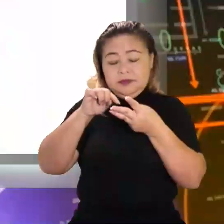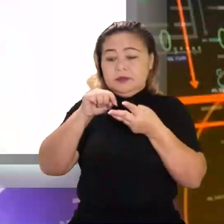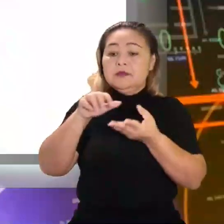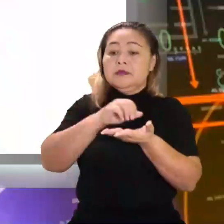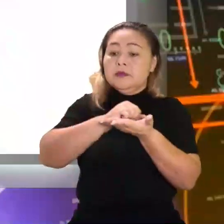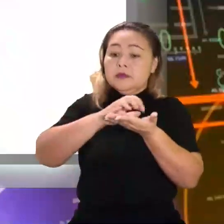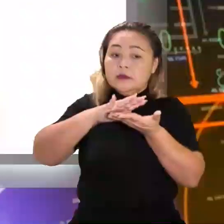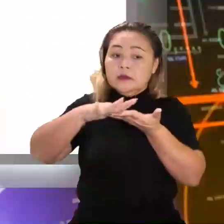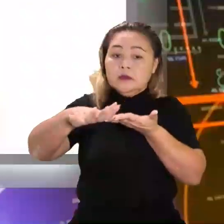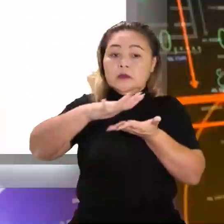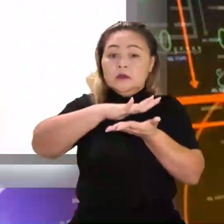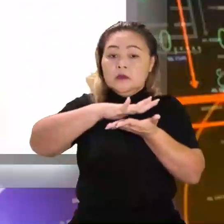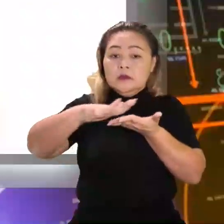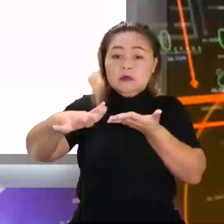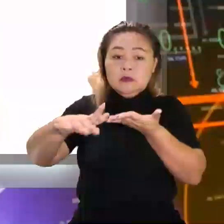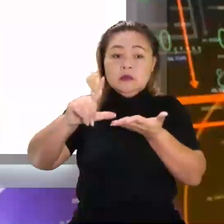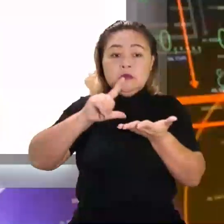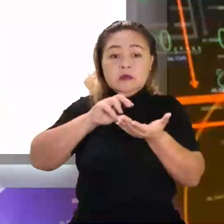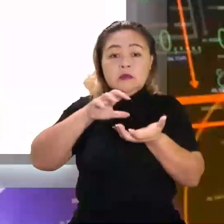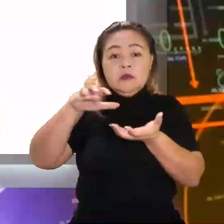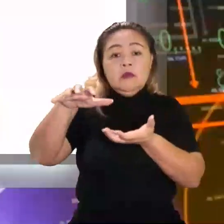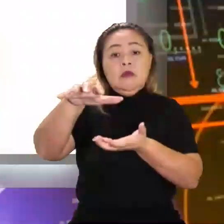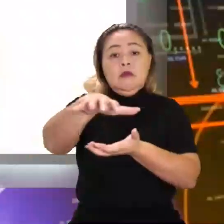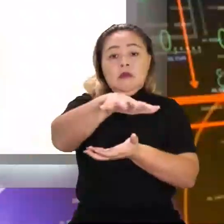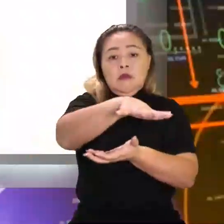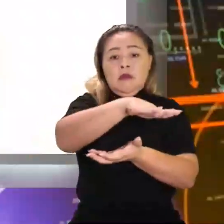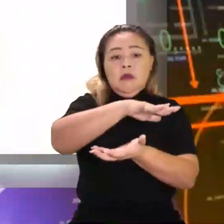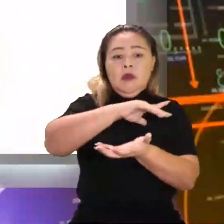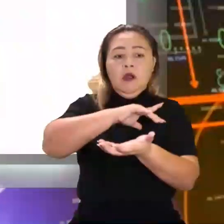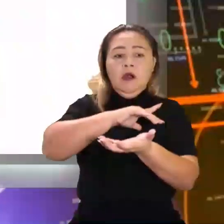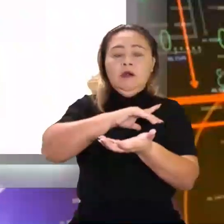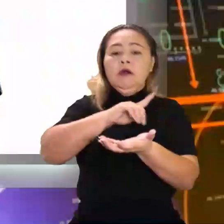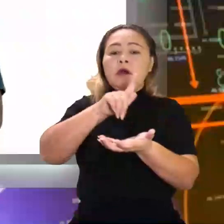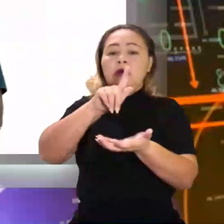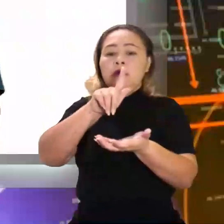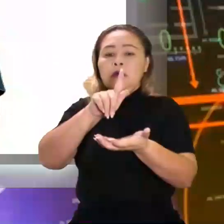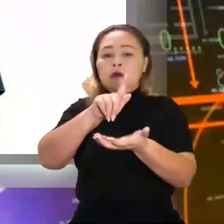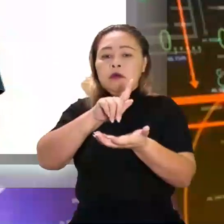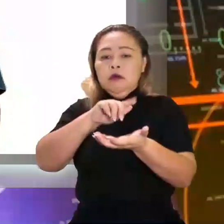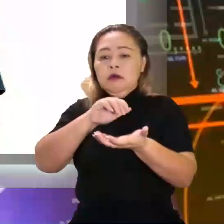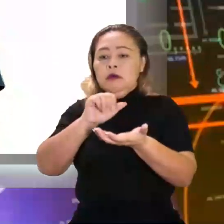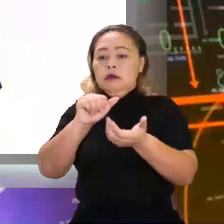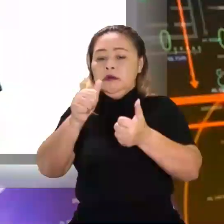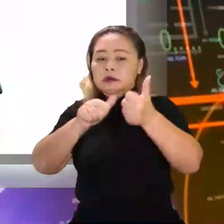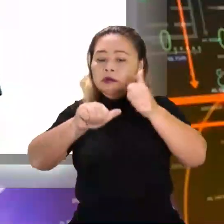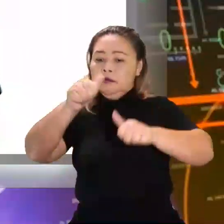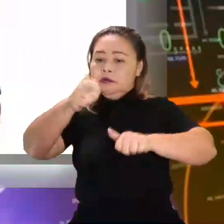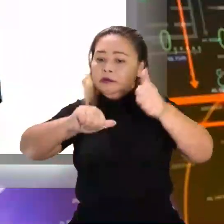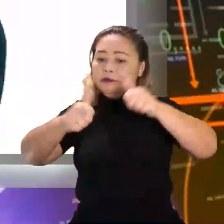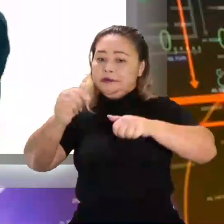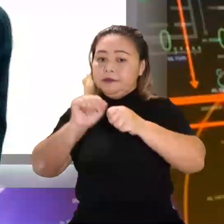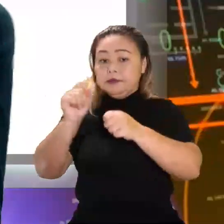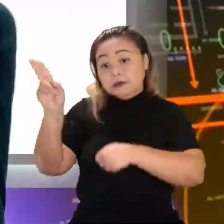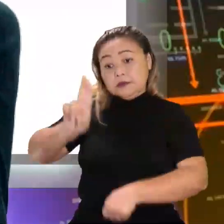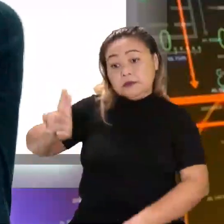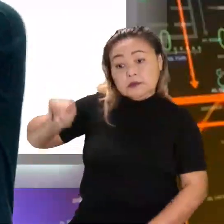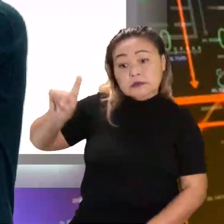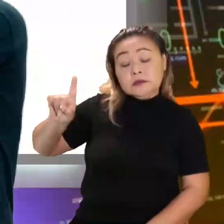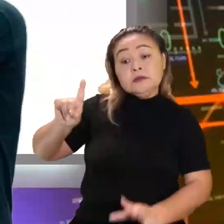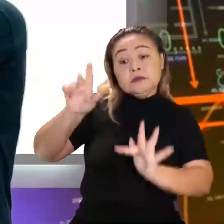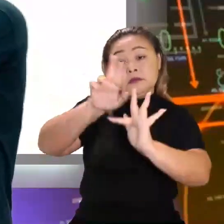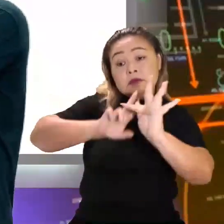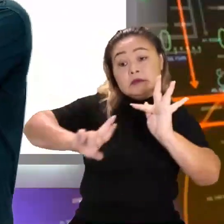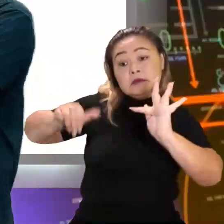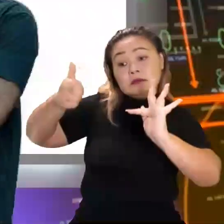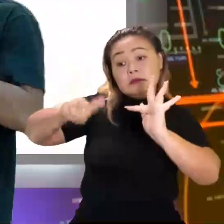plana já, no fundamental. Temos a espacial. No segundo ano tem a espacial e no terceiro ano a analítica, que é essa que nós usamos o gráfico